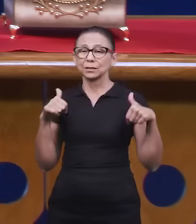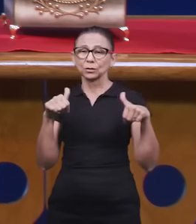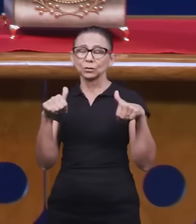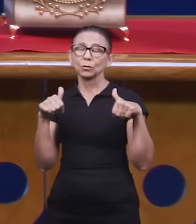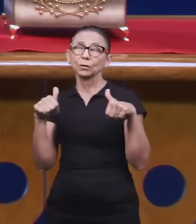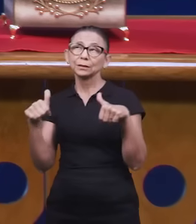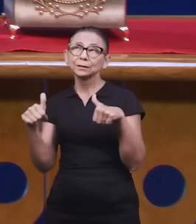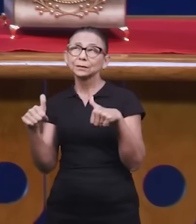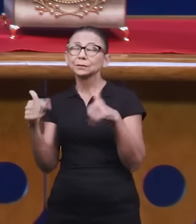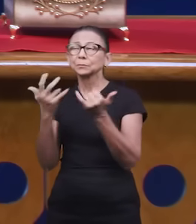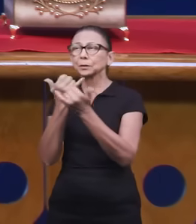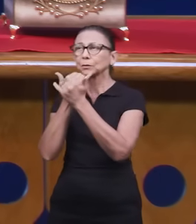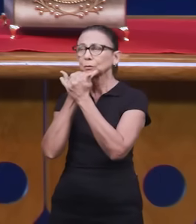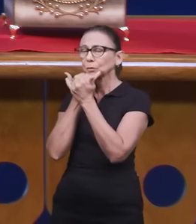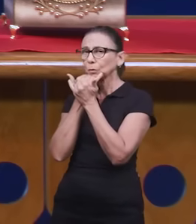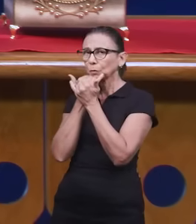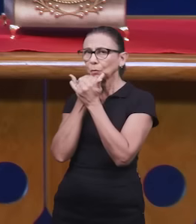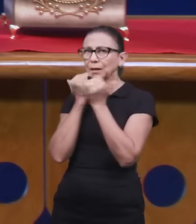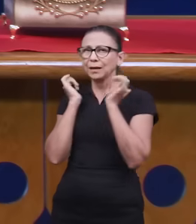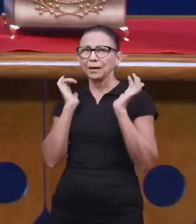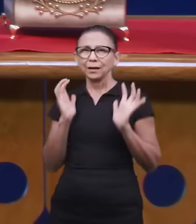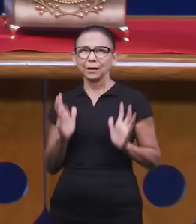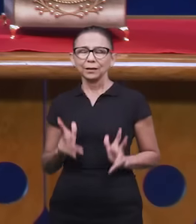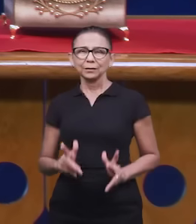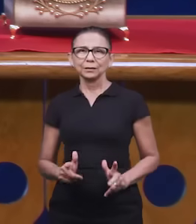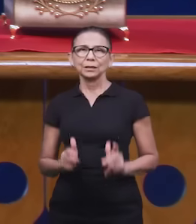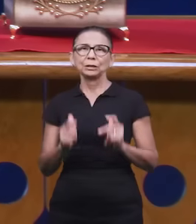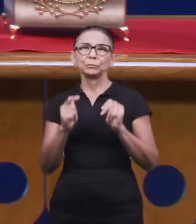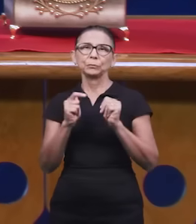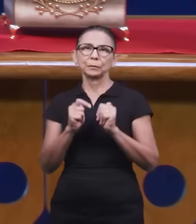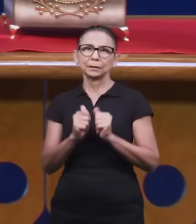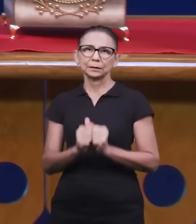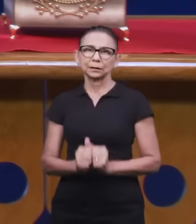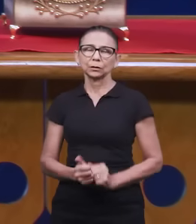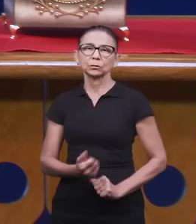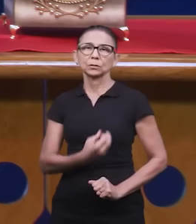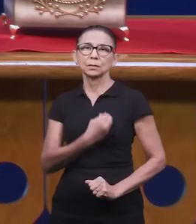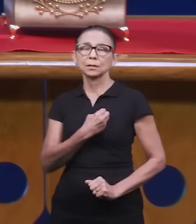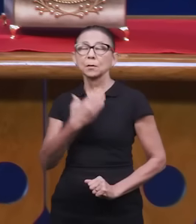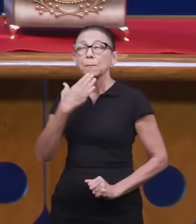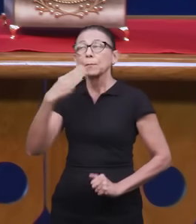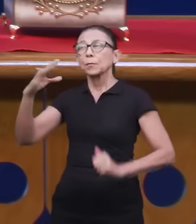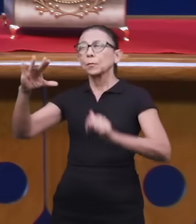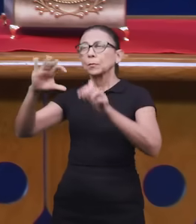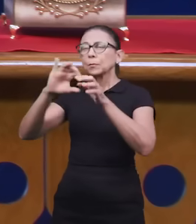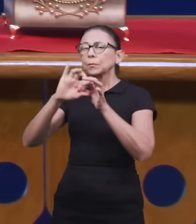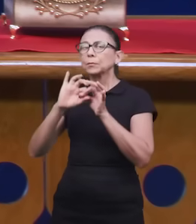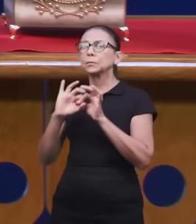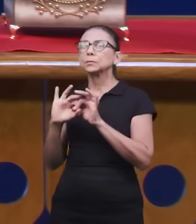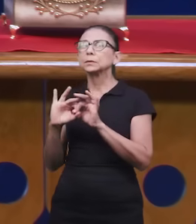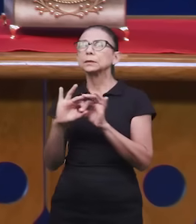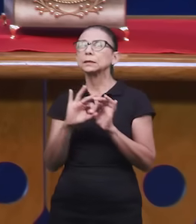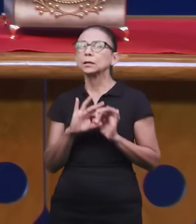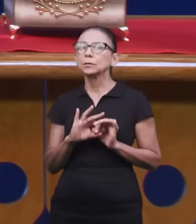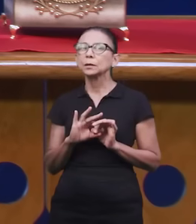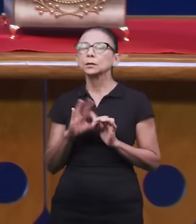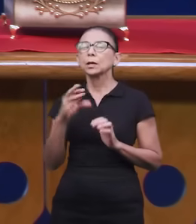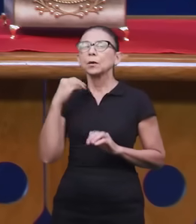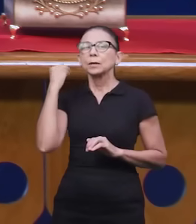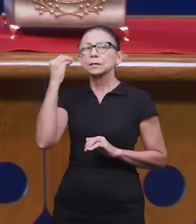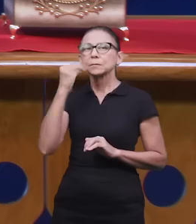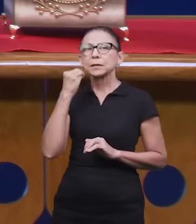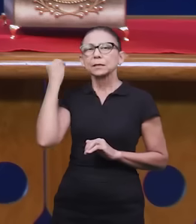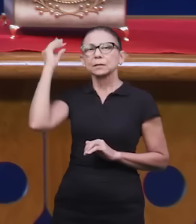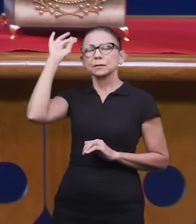Senhor. Lava, purifica, dá-nos a comunhão que nós precisamos para que tenhamos a